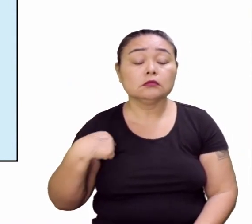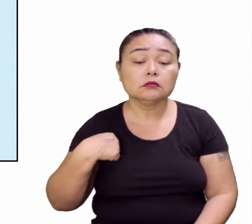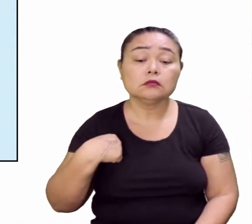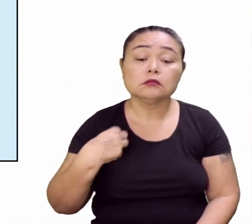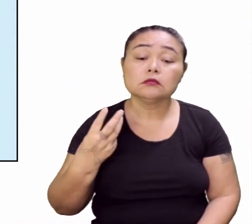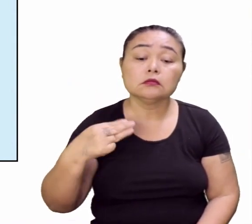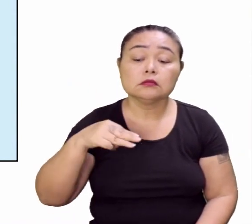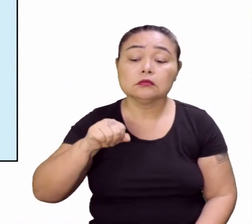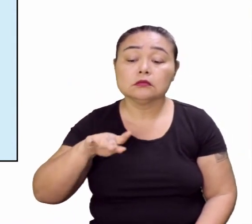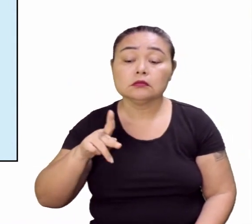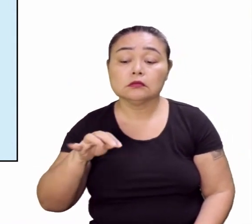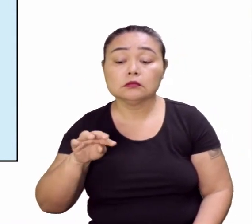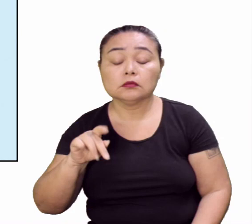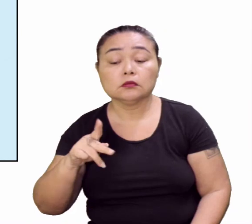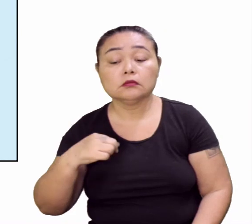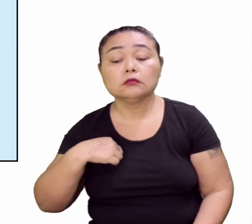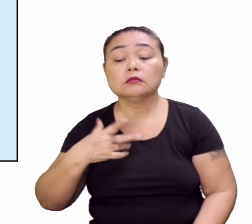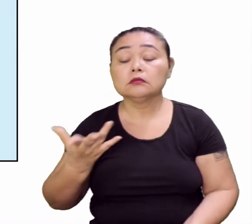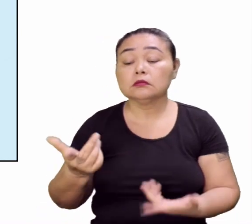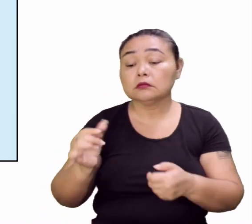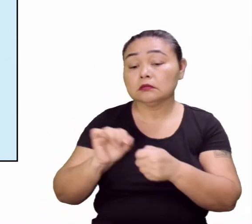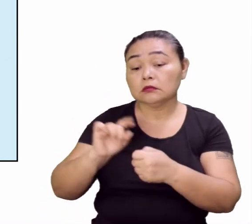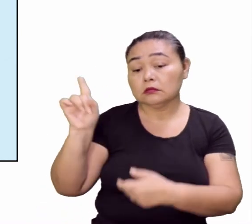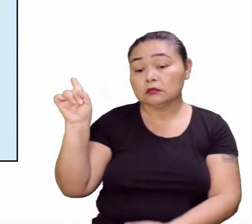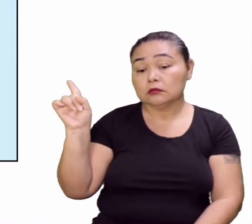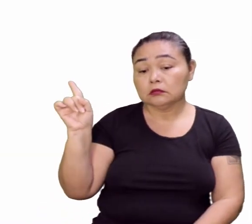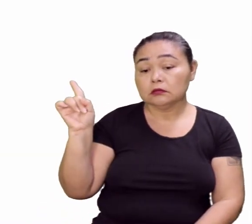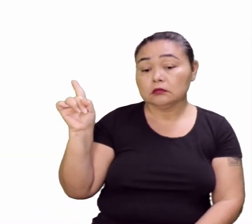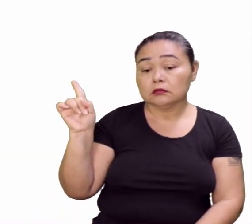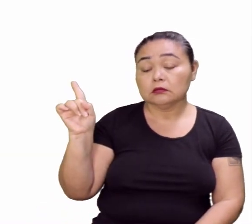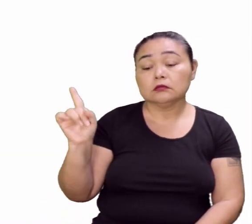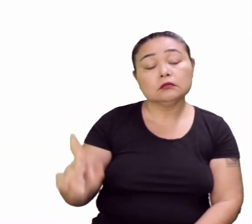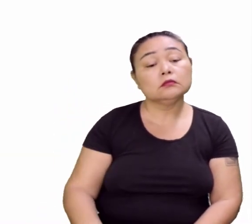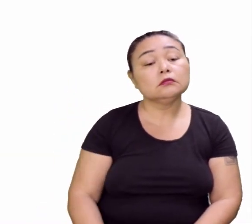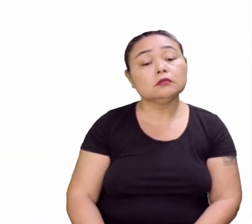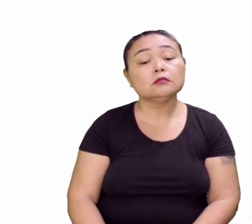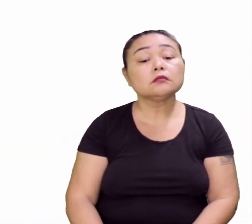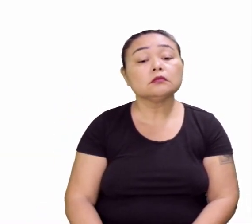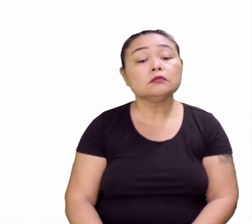metrópoles ali, as maiores, são Los Angeles, Chicago e Nova York. Exatamente.